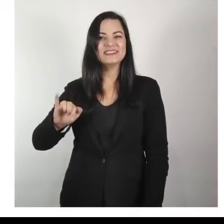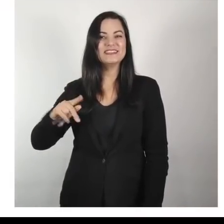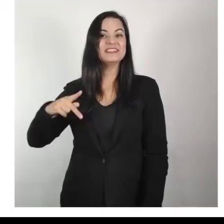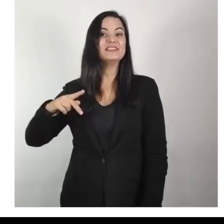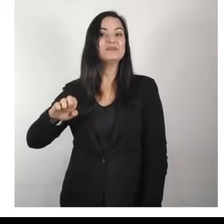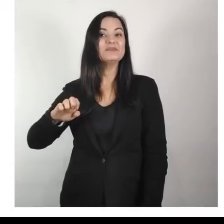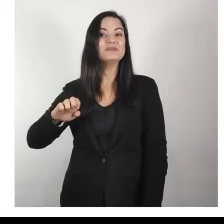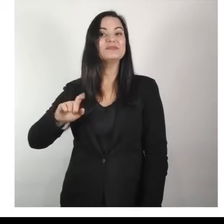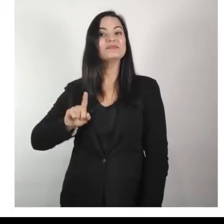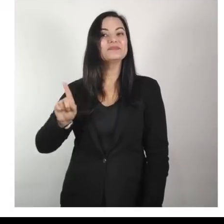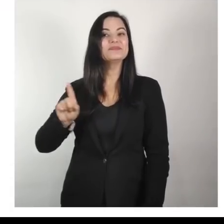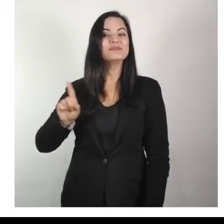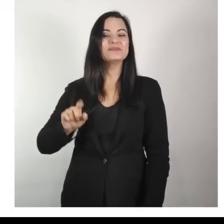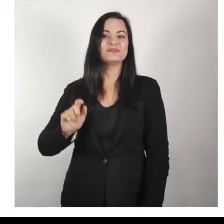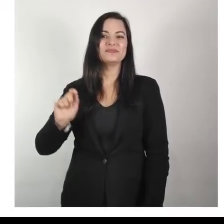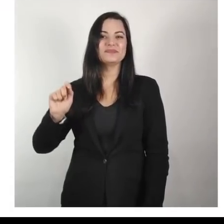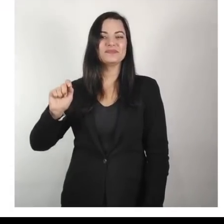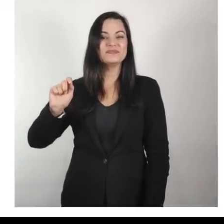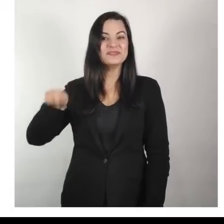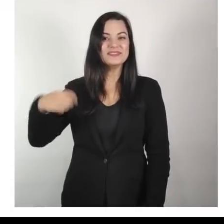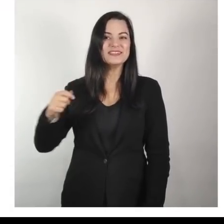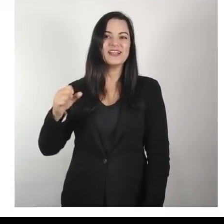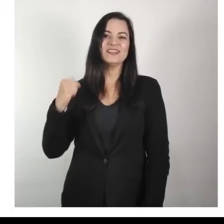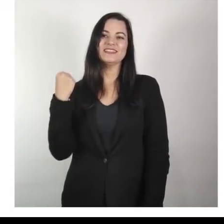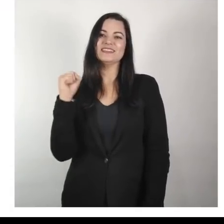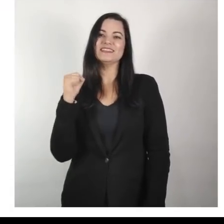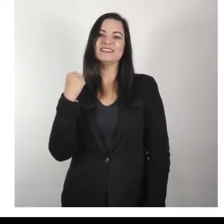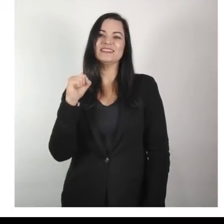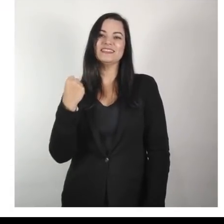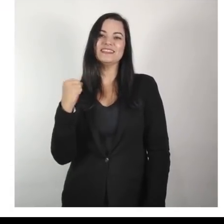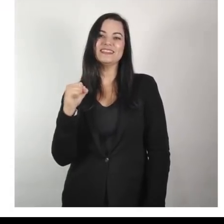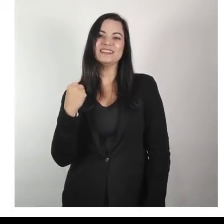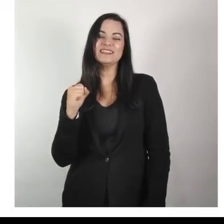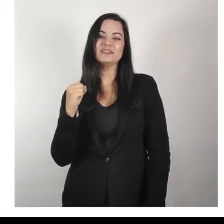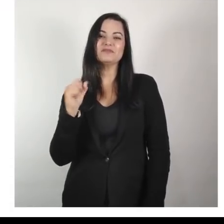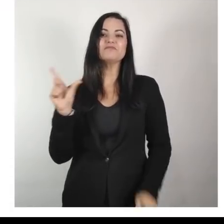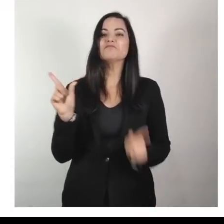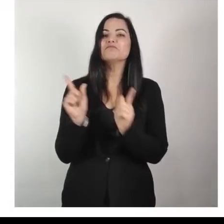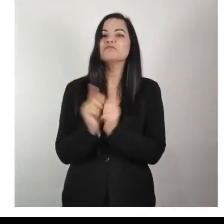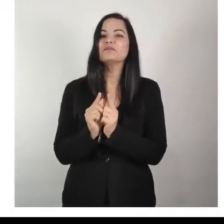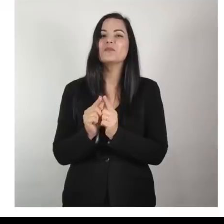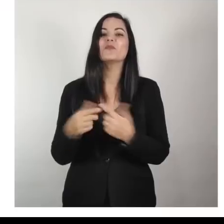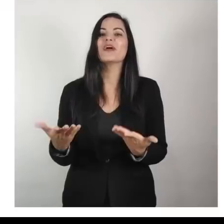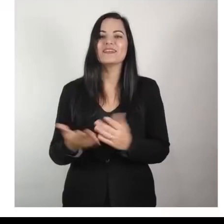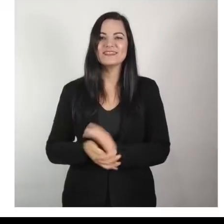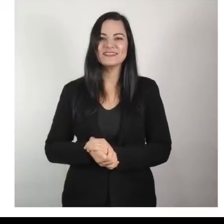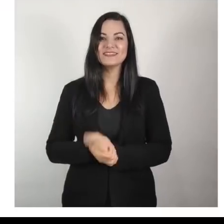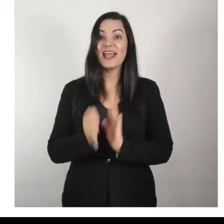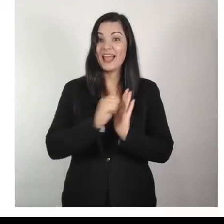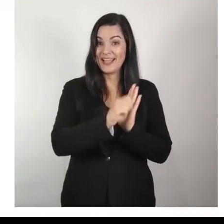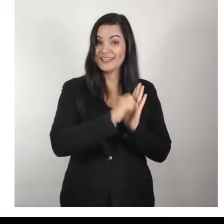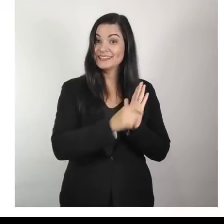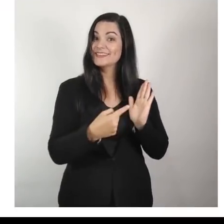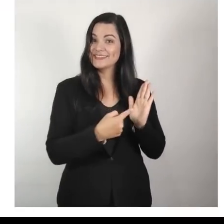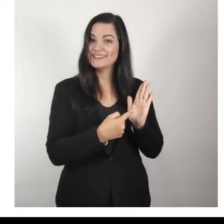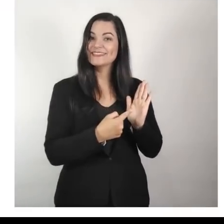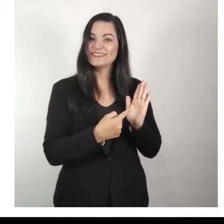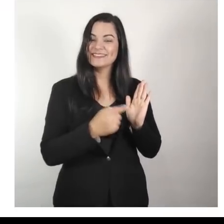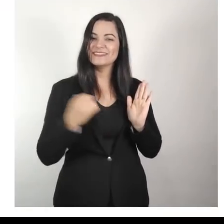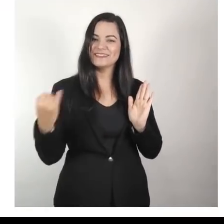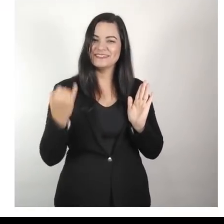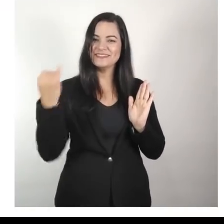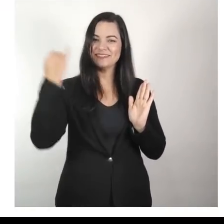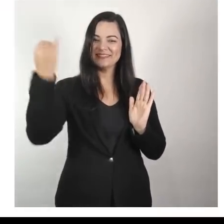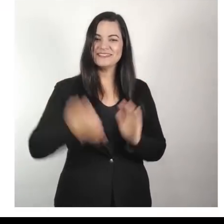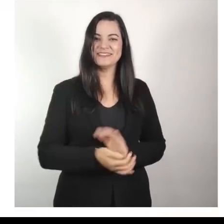Sergipe. Então, o estado de Sergipe, qual é a sigla? Anotem aí o que vocês